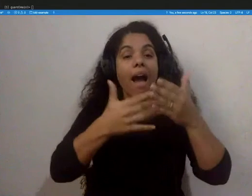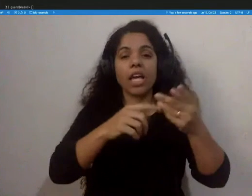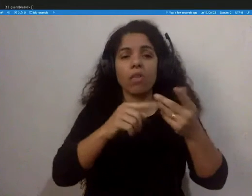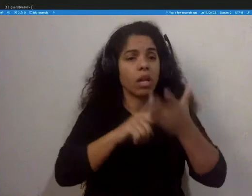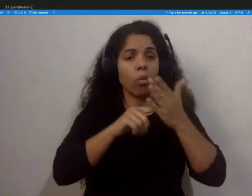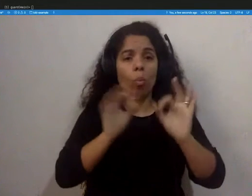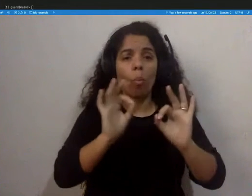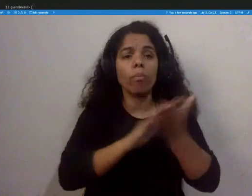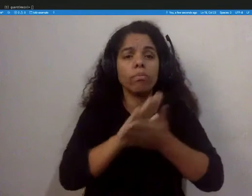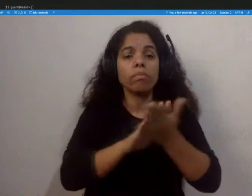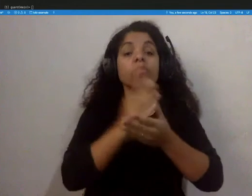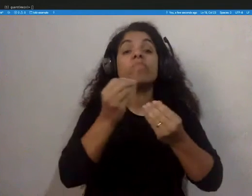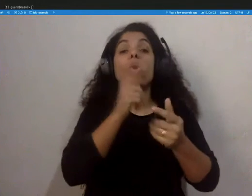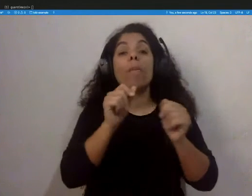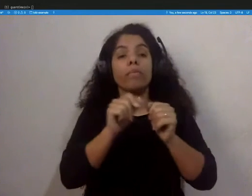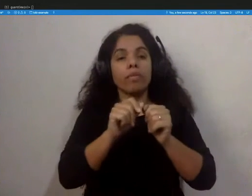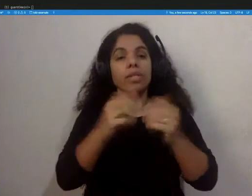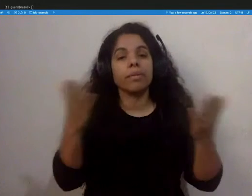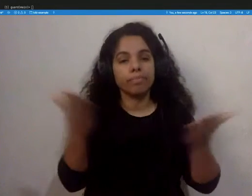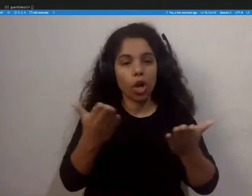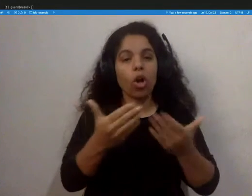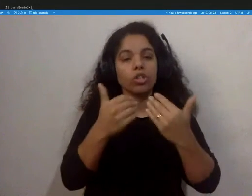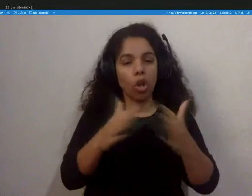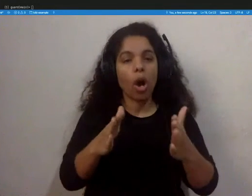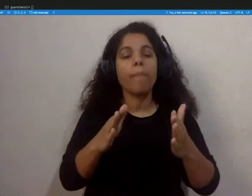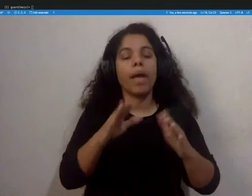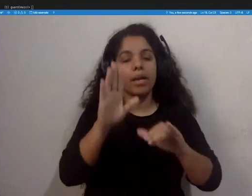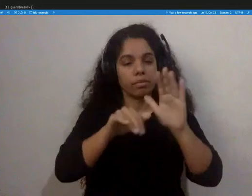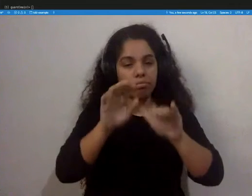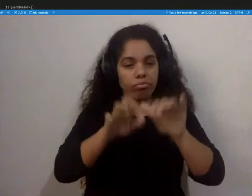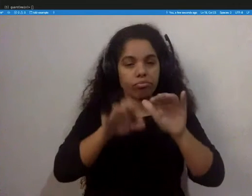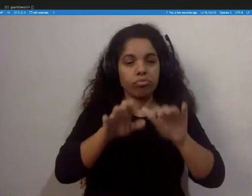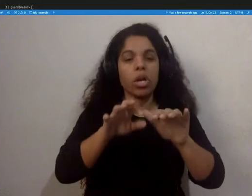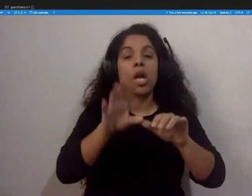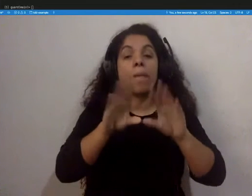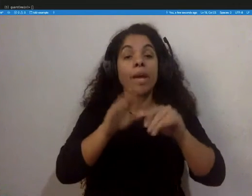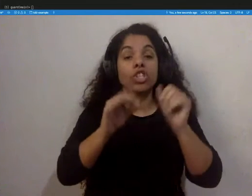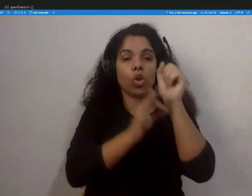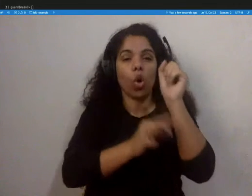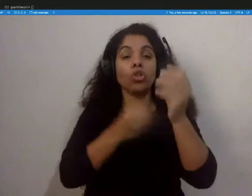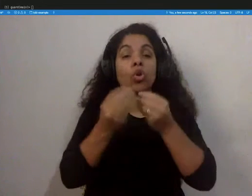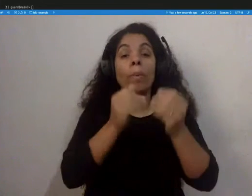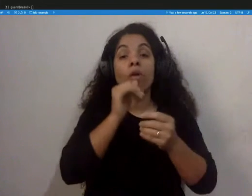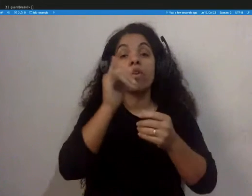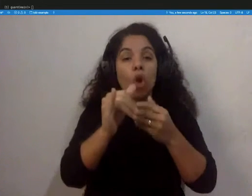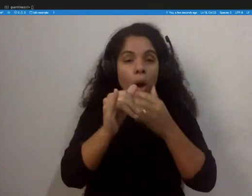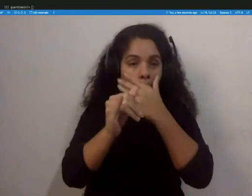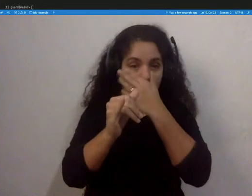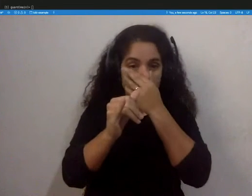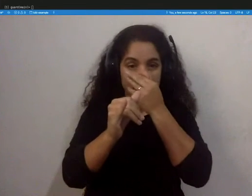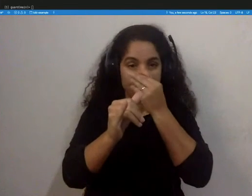nada disso. Como que a gente vai fazer? Agora a gente começa a mexer no nosso código. Como que eu vou informar